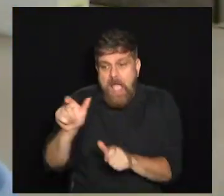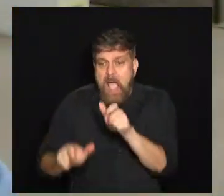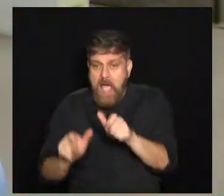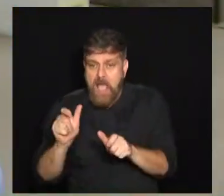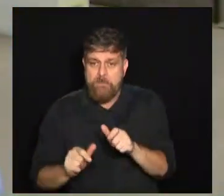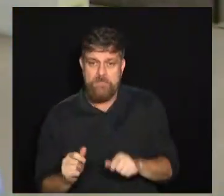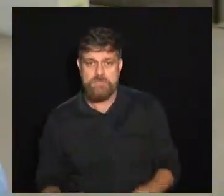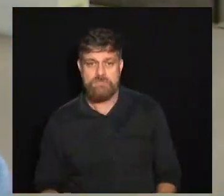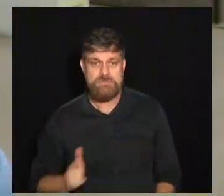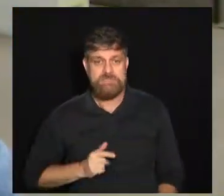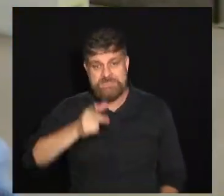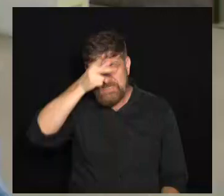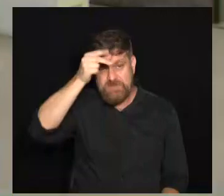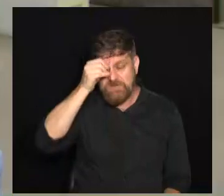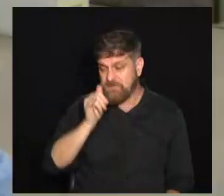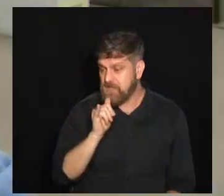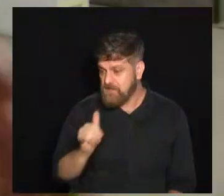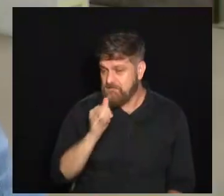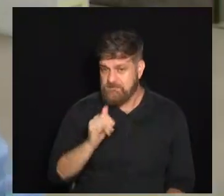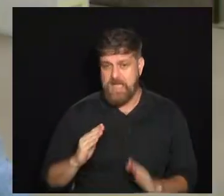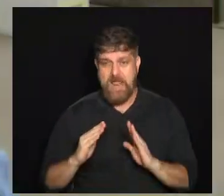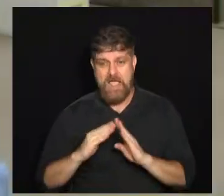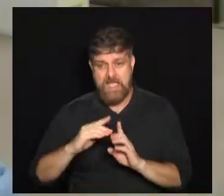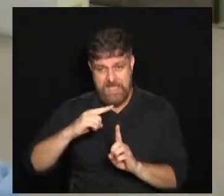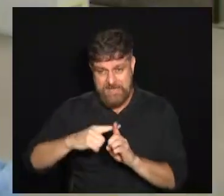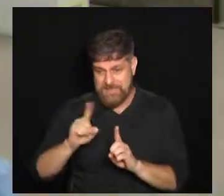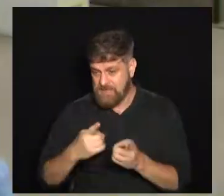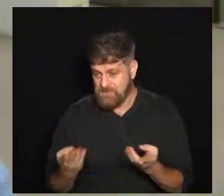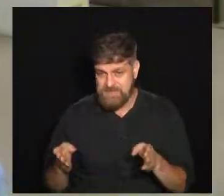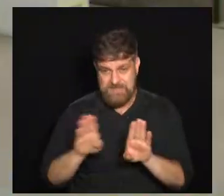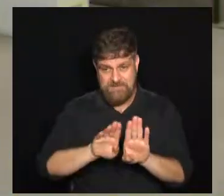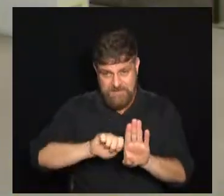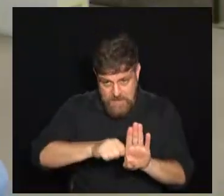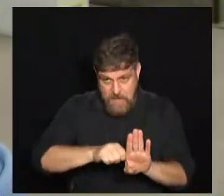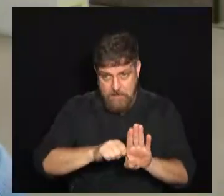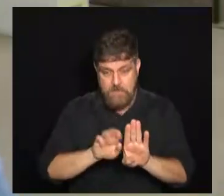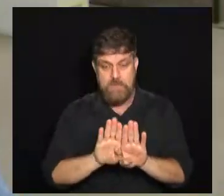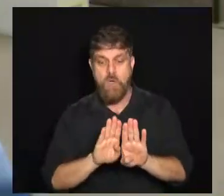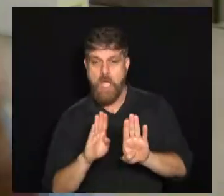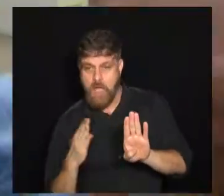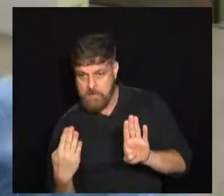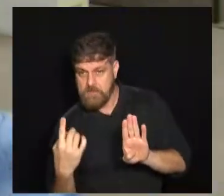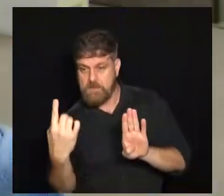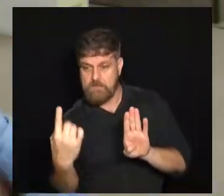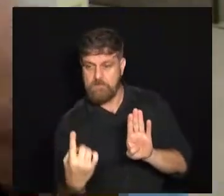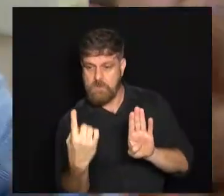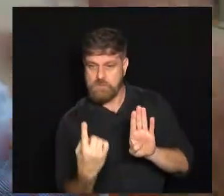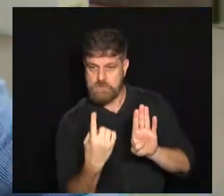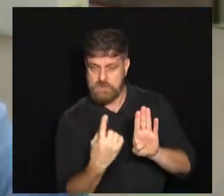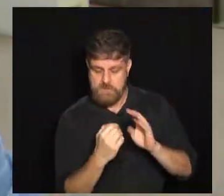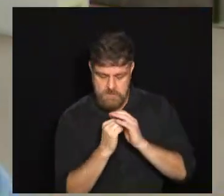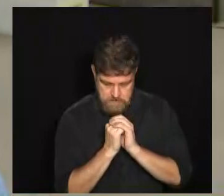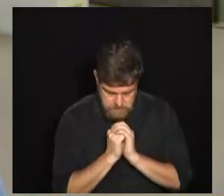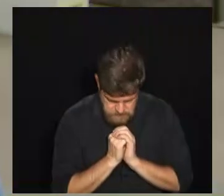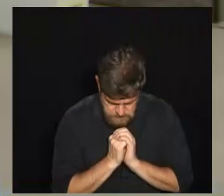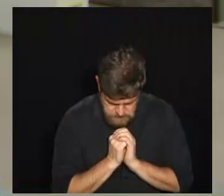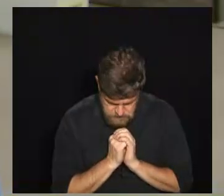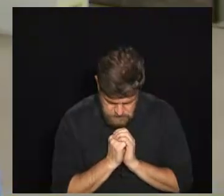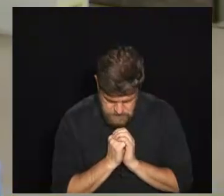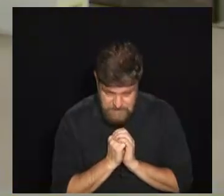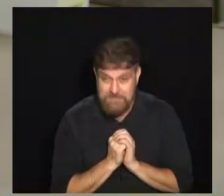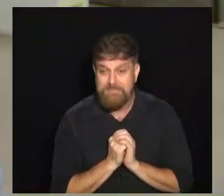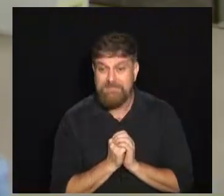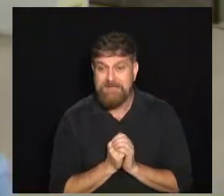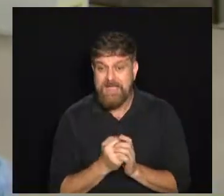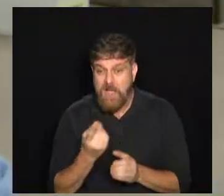mais que o prefeito diga que os templos não serão fechados, podem estar abertos para poder entrar, para rezar e tudo mais, mas